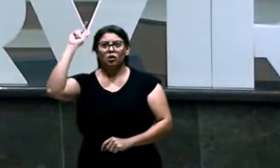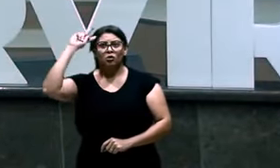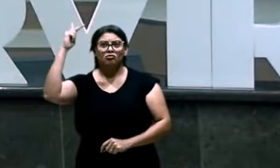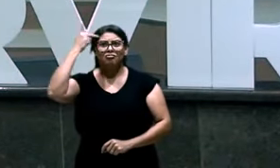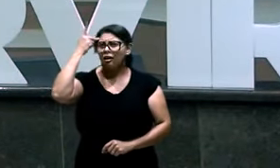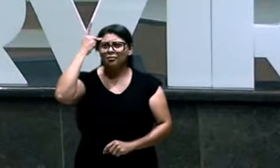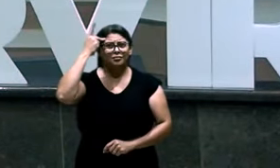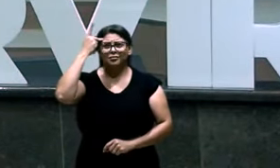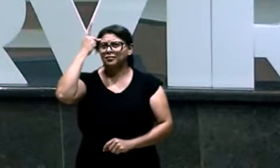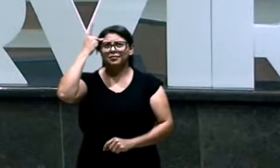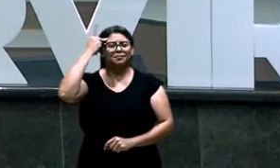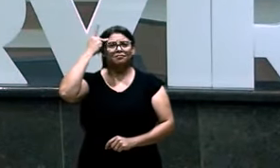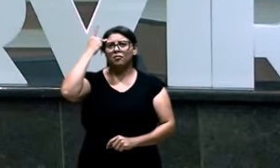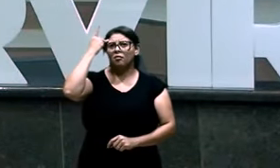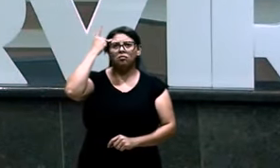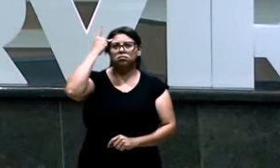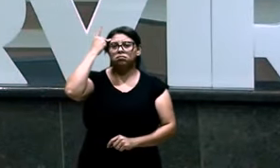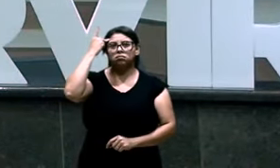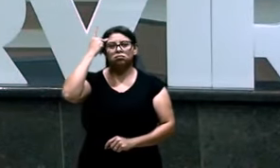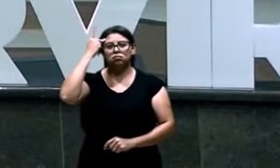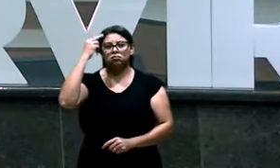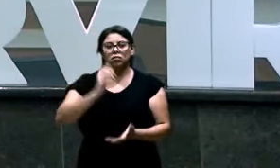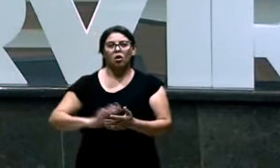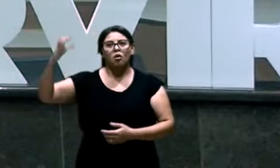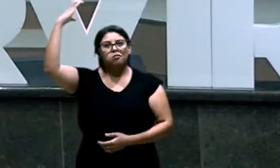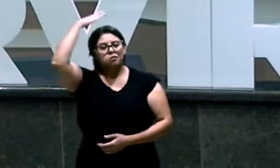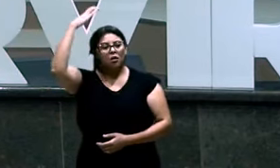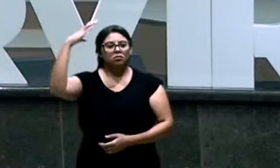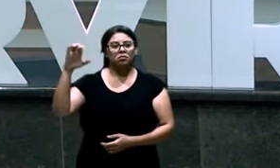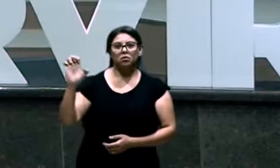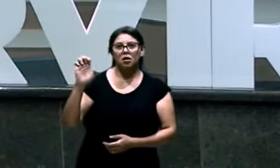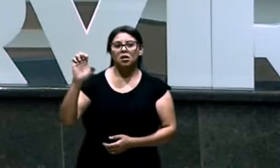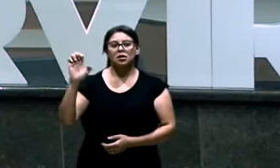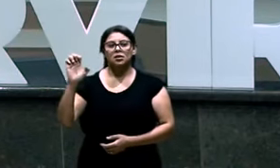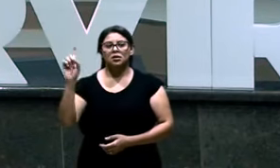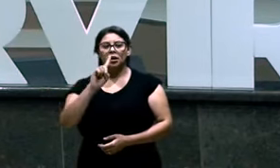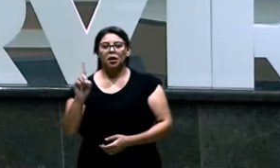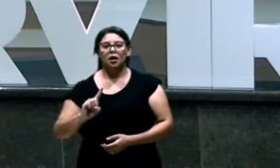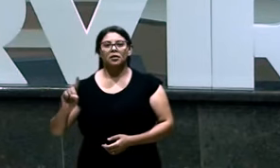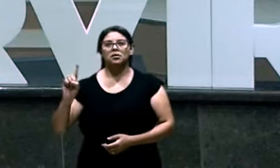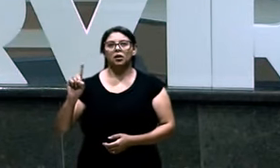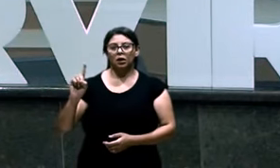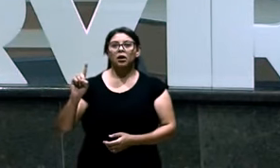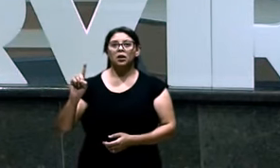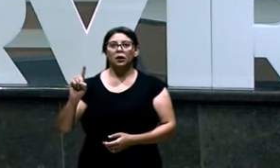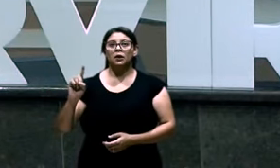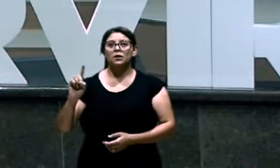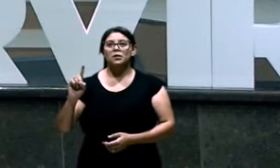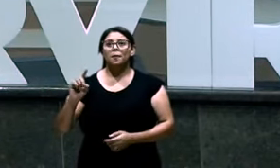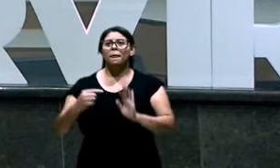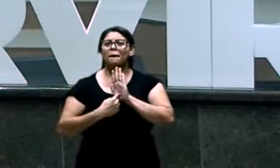Judá, recebeu a notícia da enfermidade e queria morrer. Ele orou, Isaías voltou atrás, então Deus volta atrás